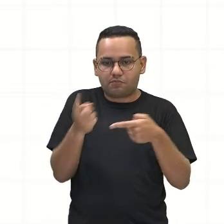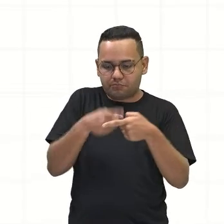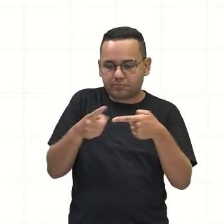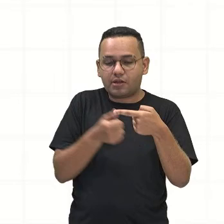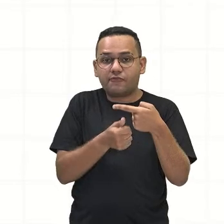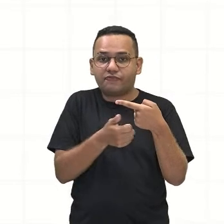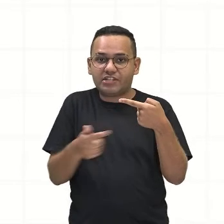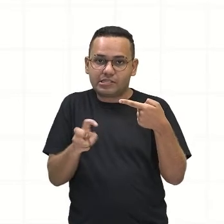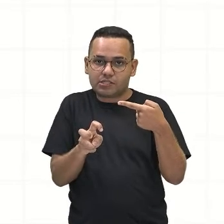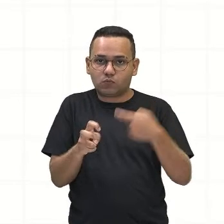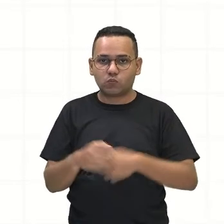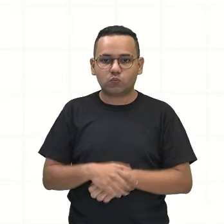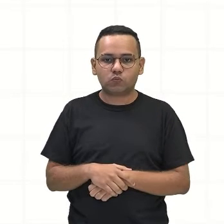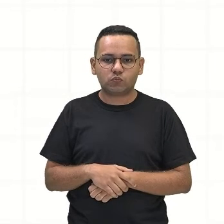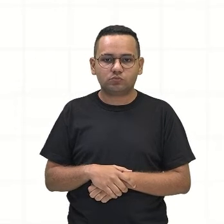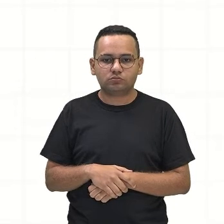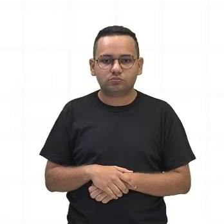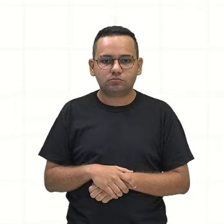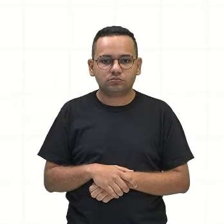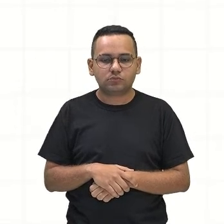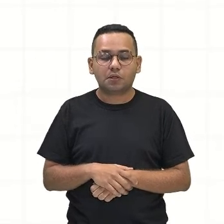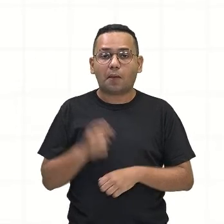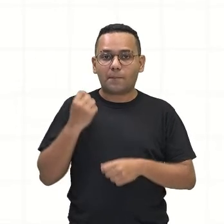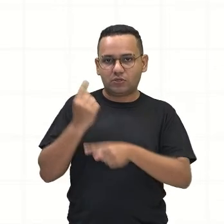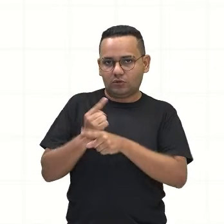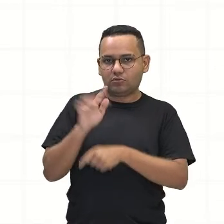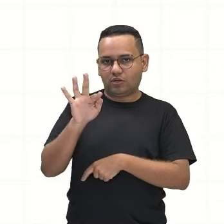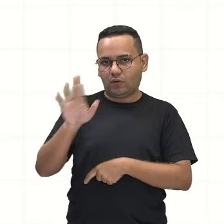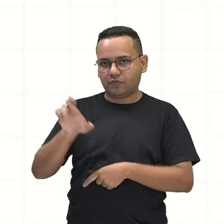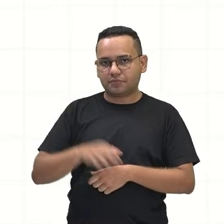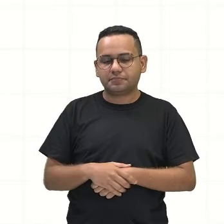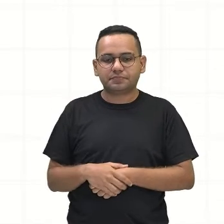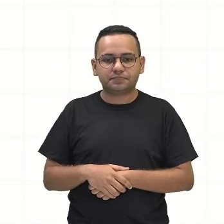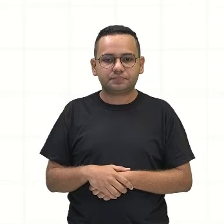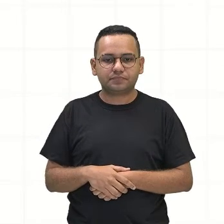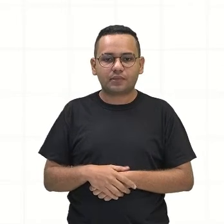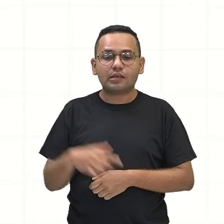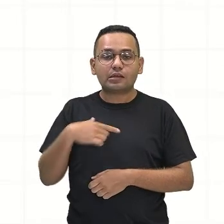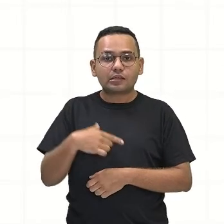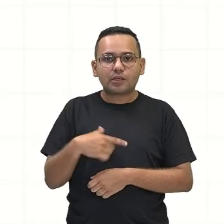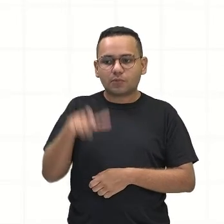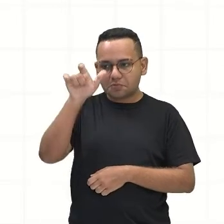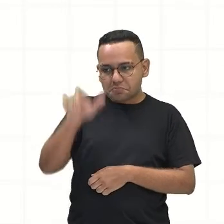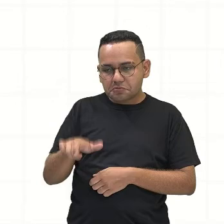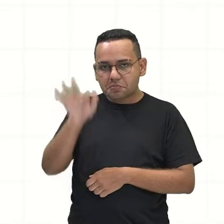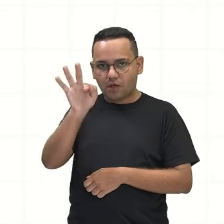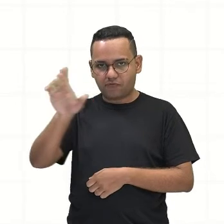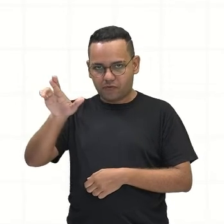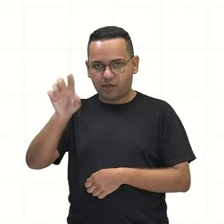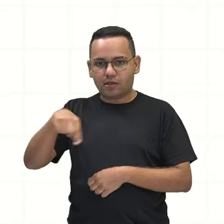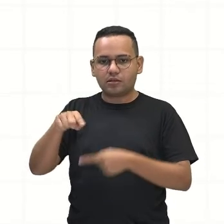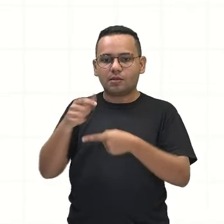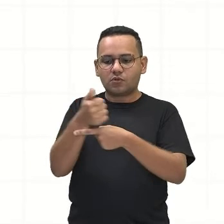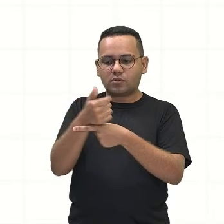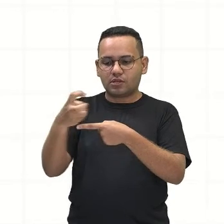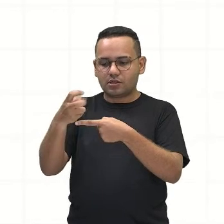calcular a frequência relativa. Então, nós temos uma fração aqui, ó, 15